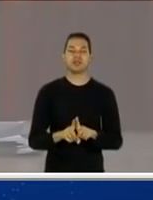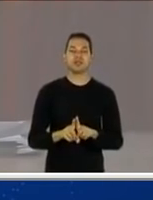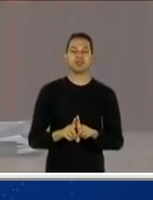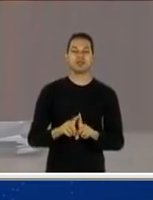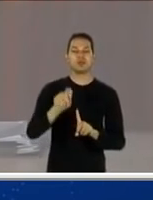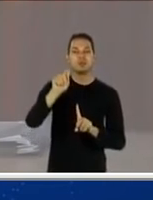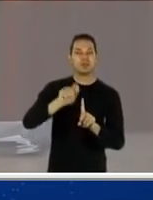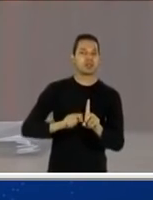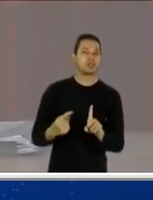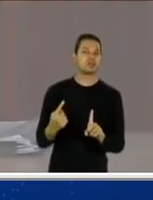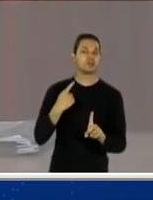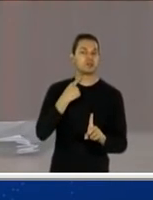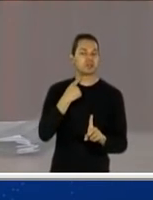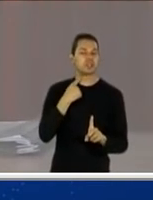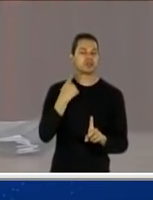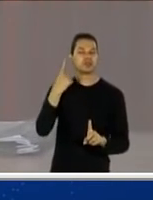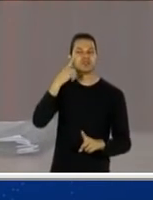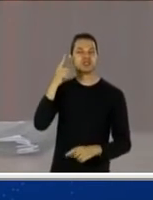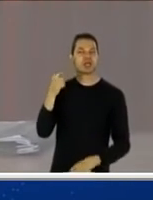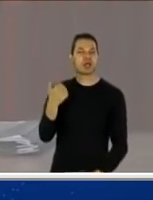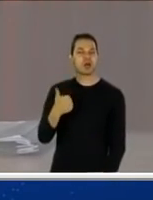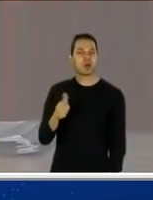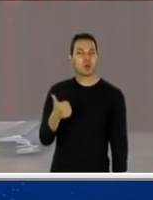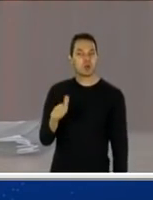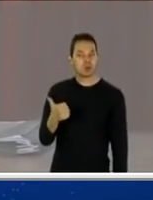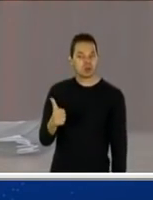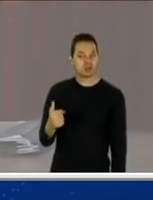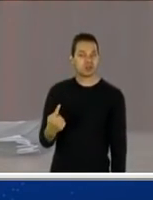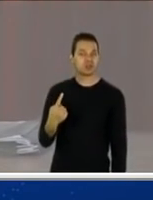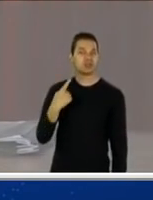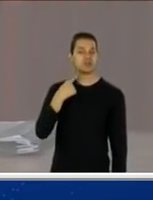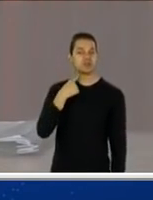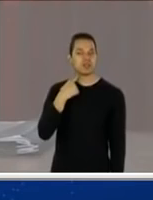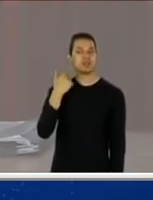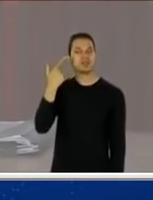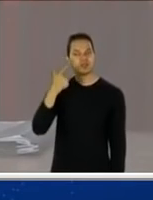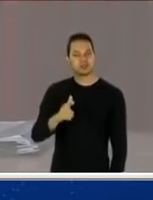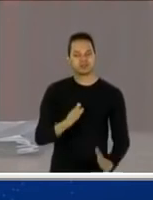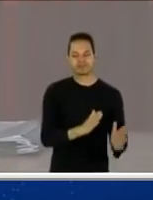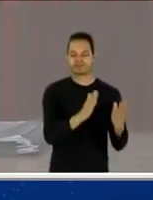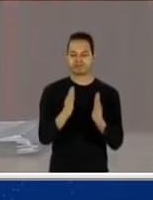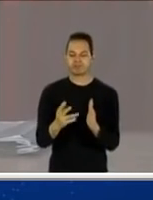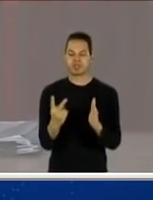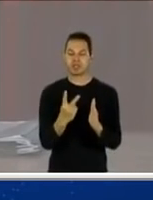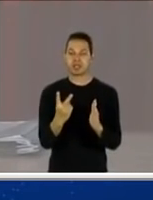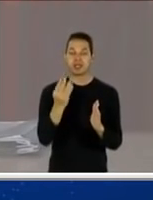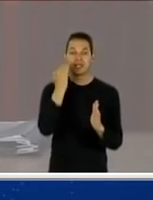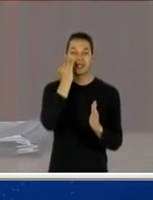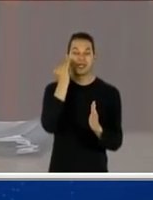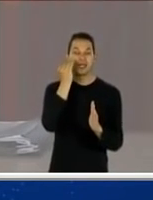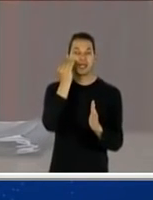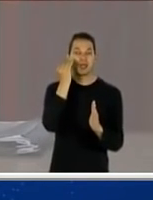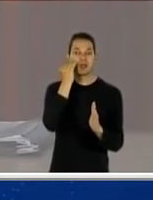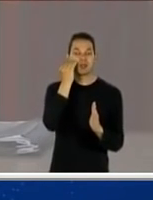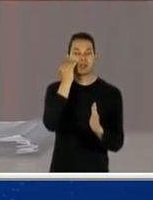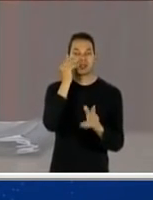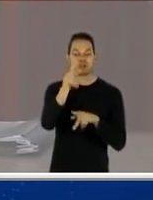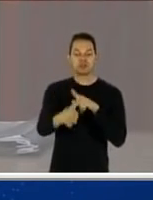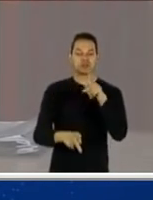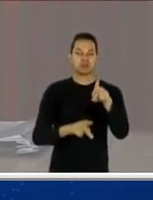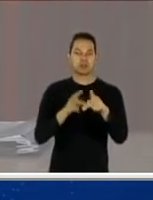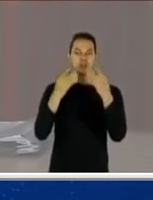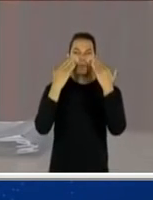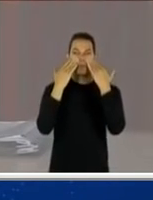Contagem pública e assim que deve ser então mais uma vez criticar as urnas eletrônicas não é